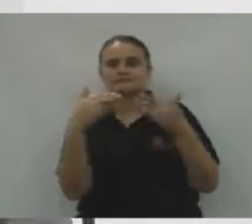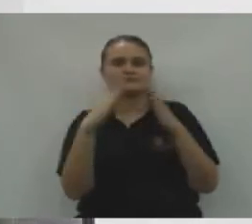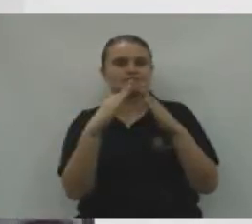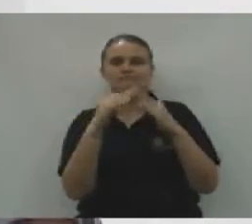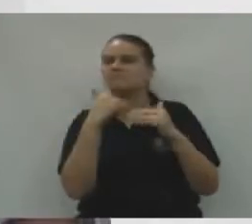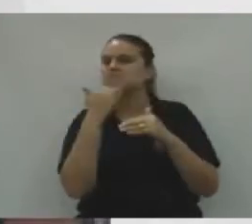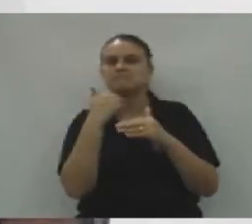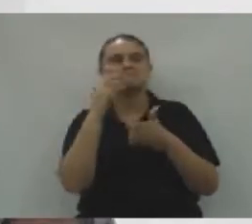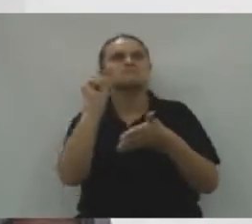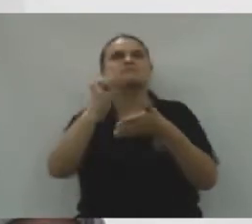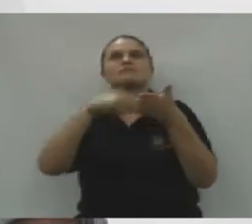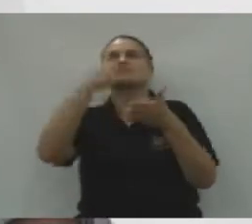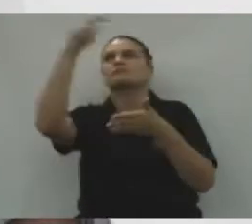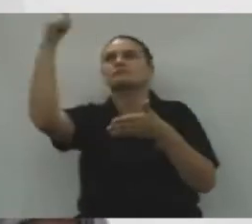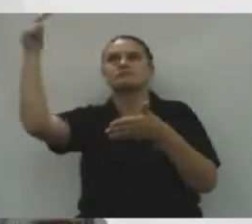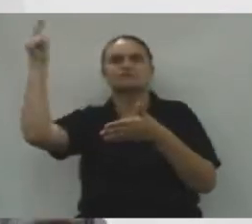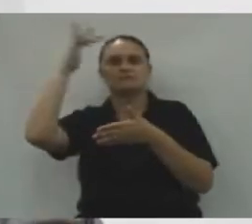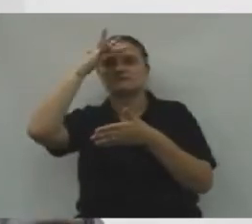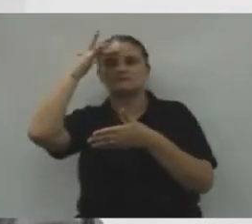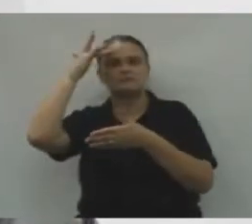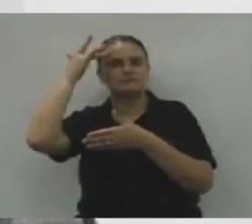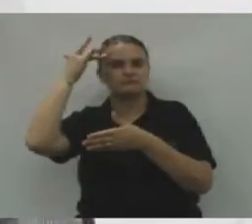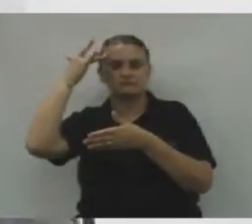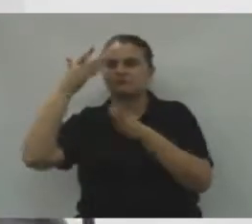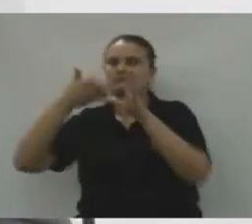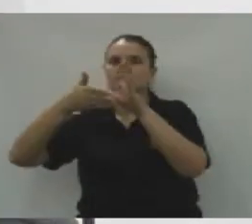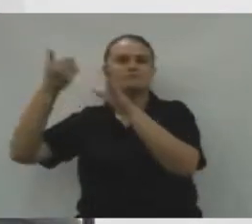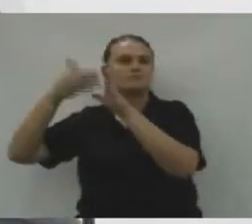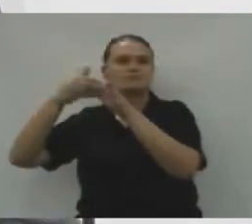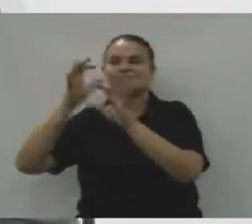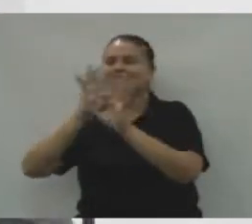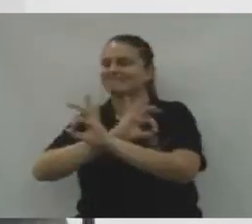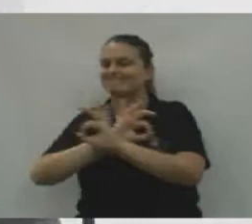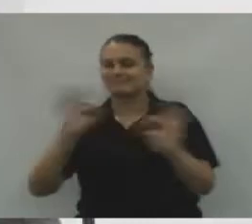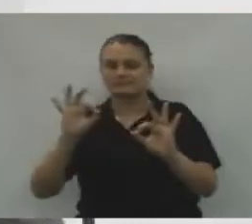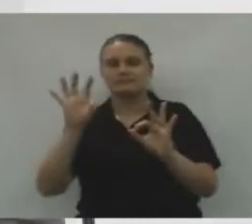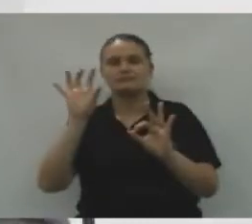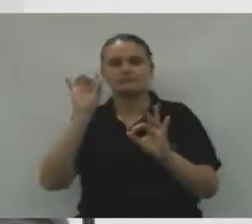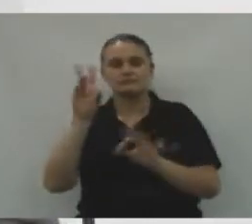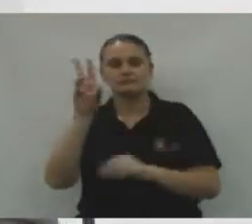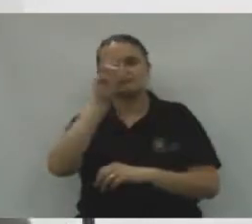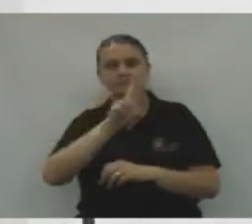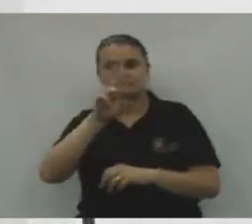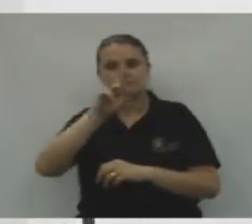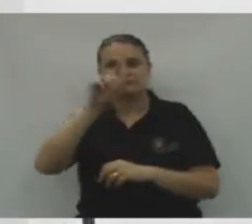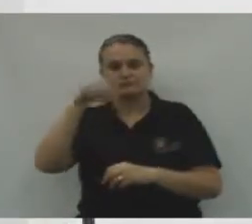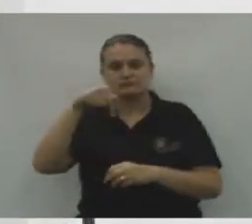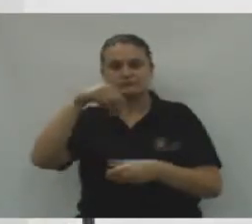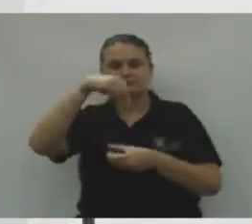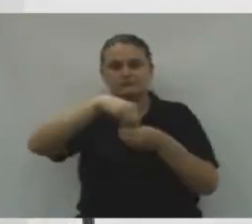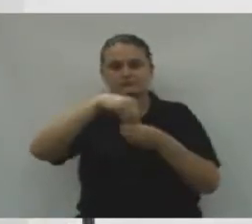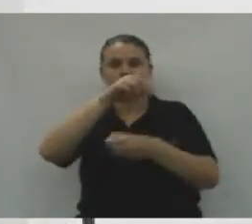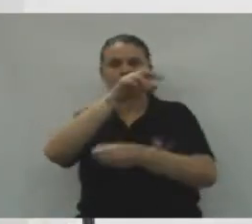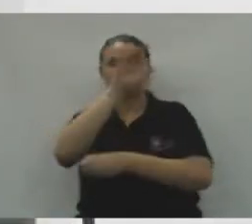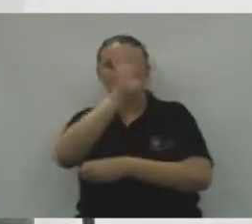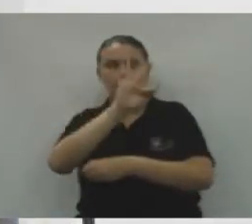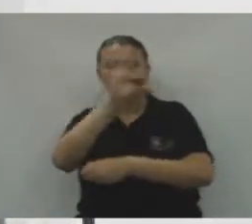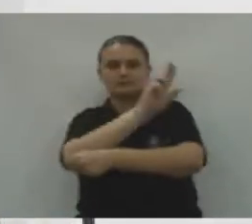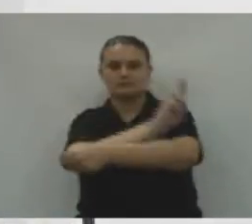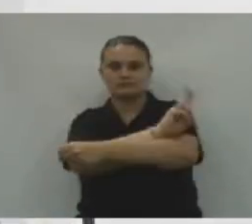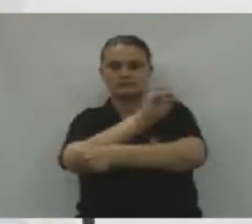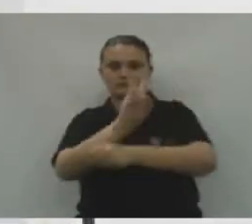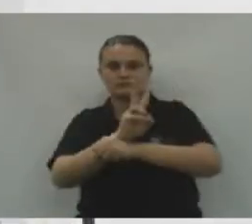Ninguém contratou uma empresa de marketing para vir nesse início do projeto aí, porque a gente sabe que para tudo vai recurso e no